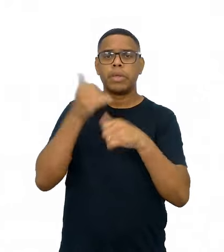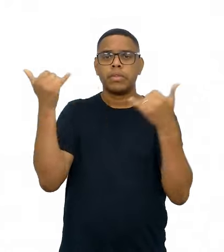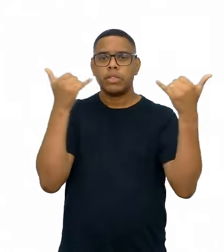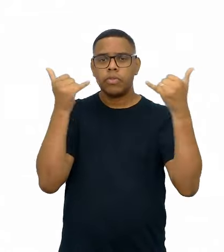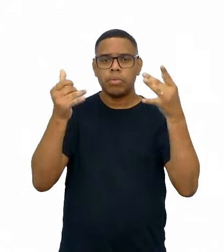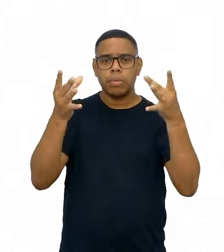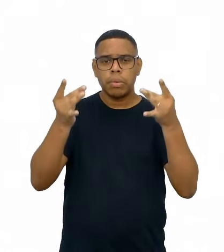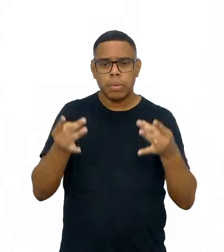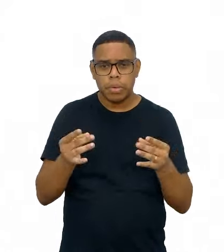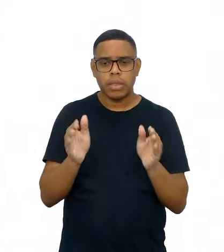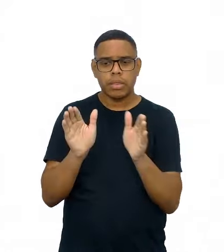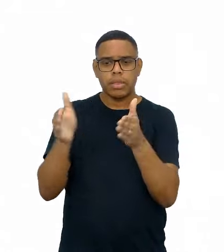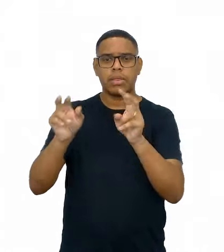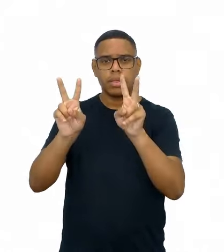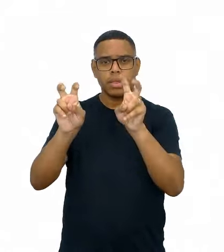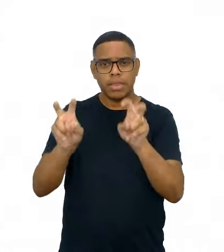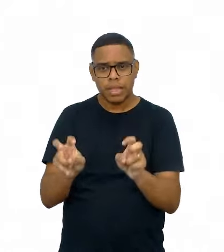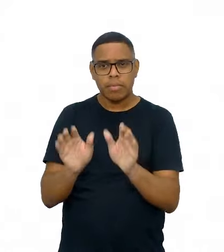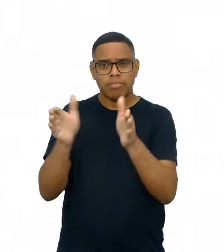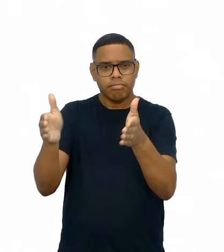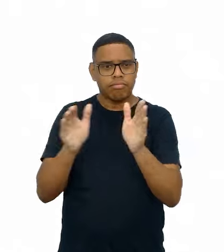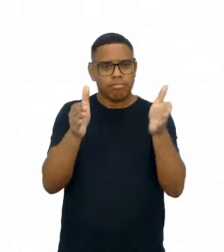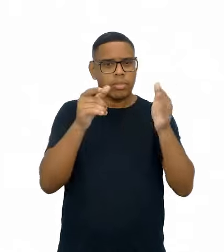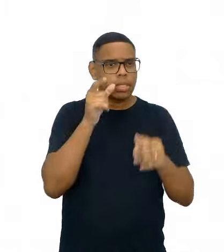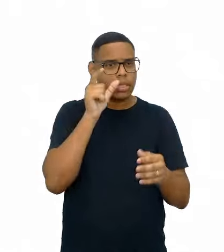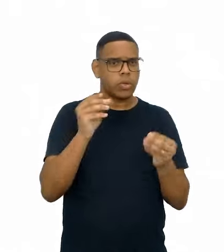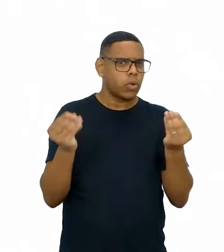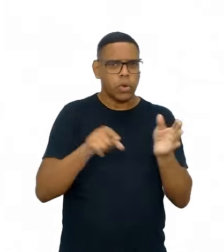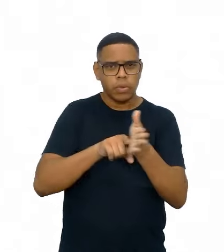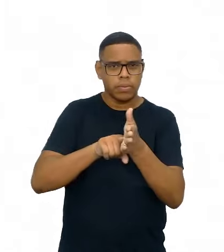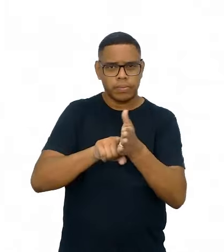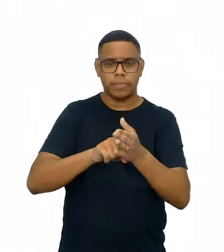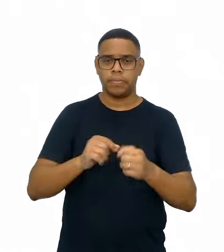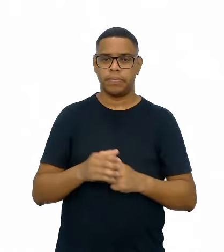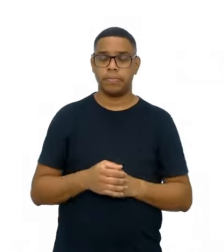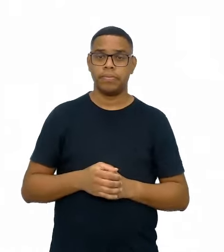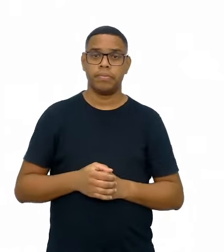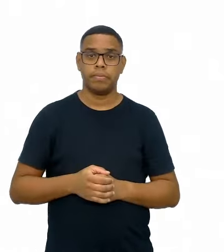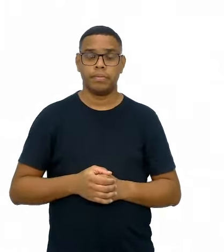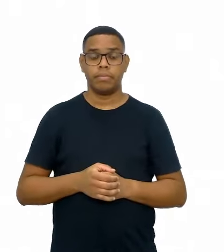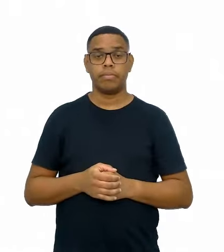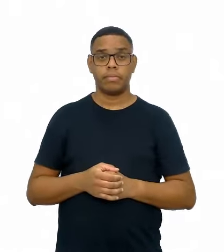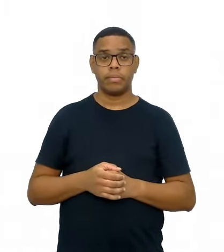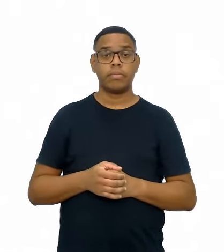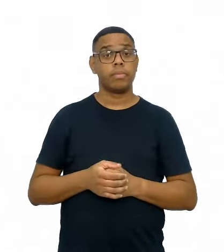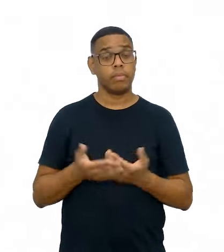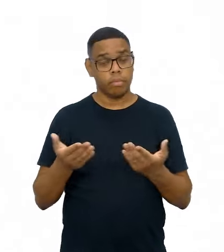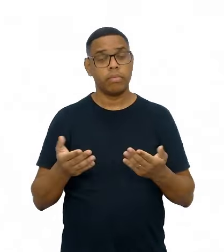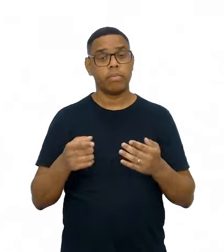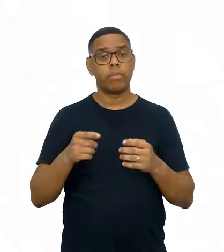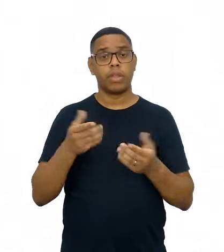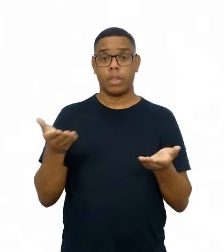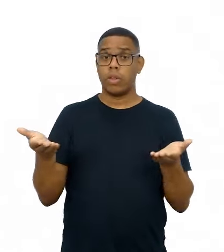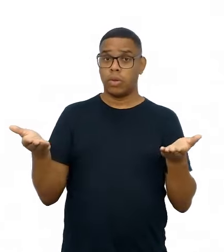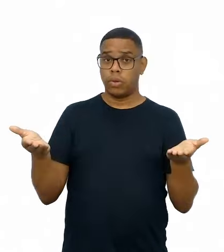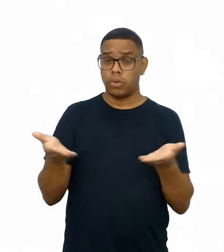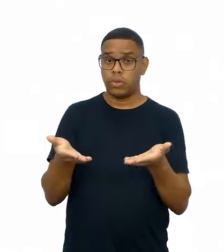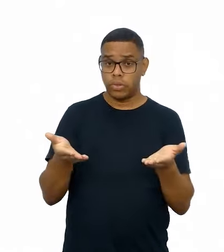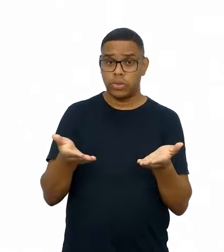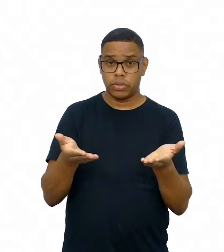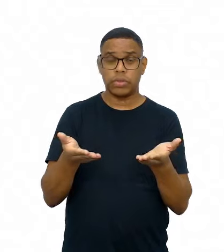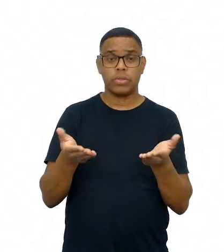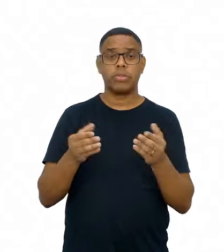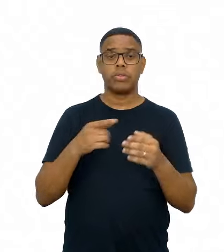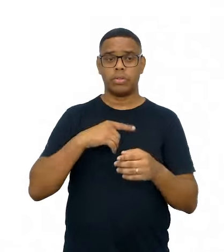pena destacar que, atualmente, há sites e enciclopédias digitais que nos ajudam a saber o que os